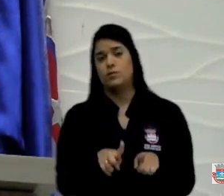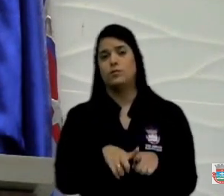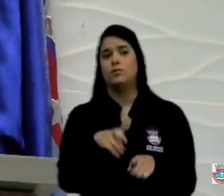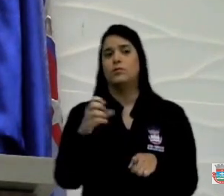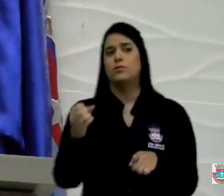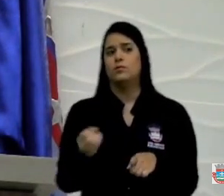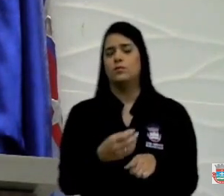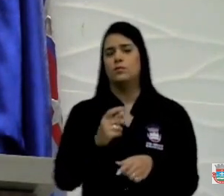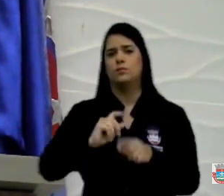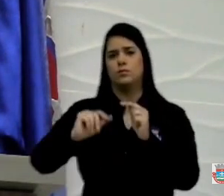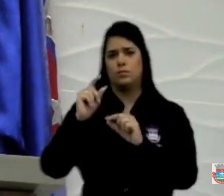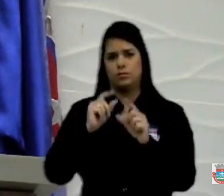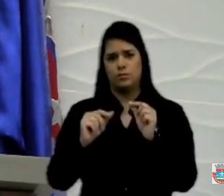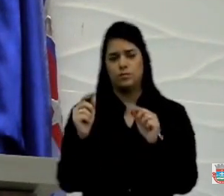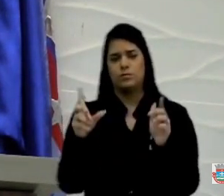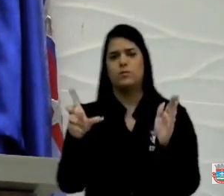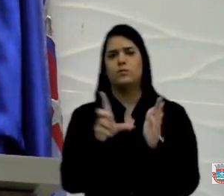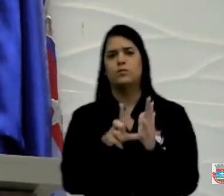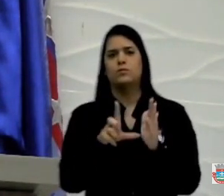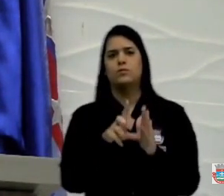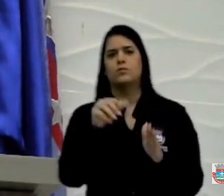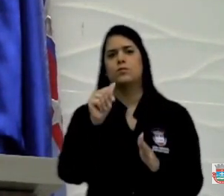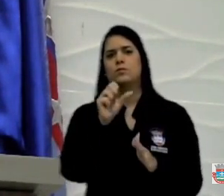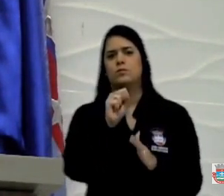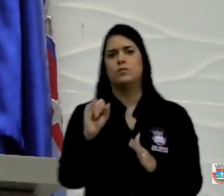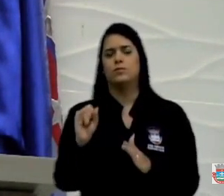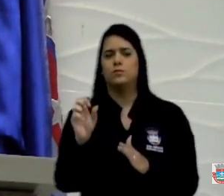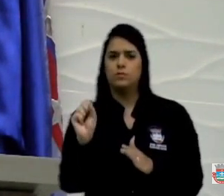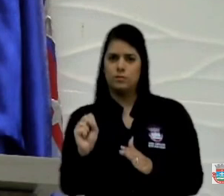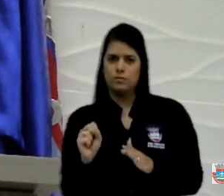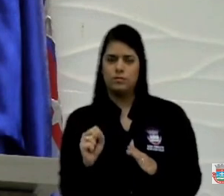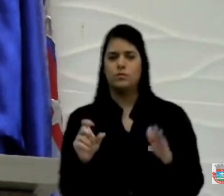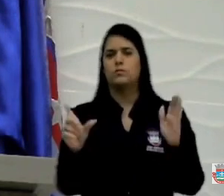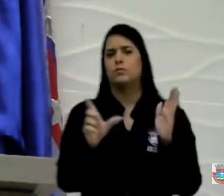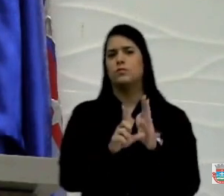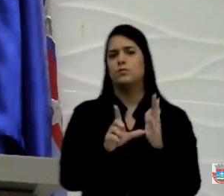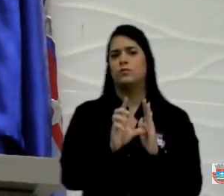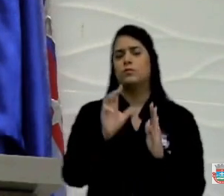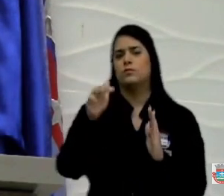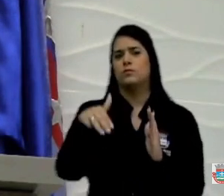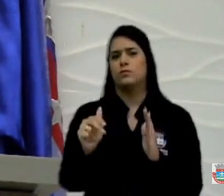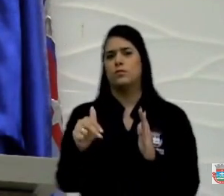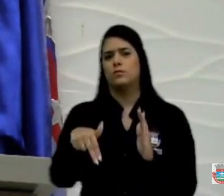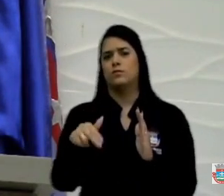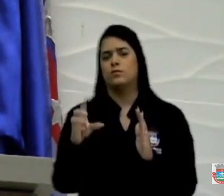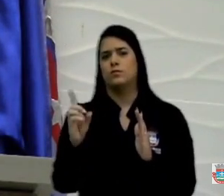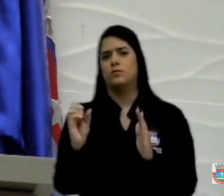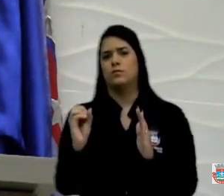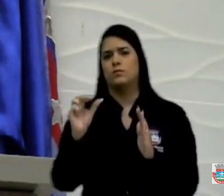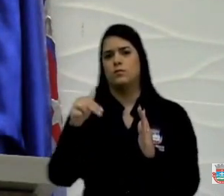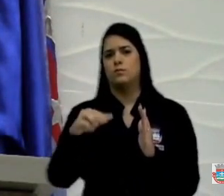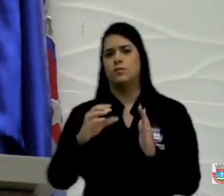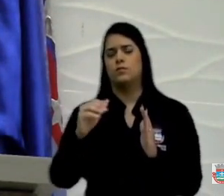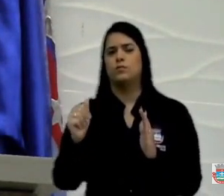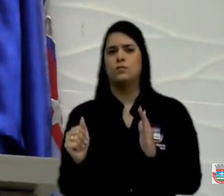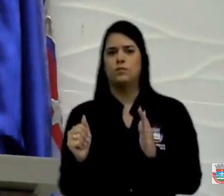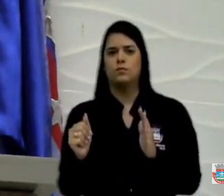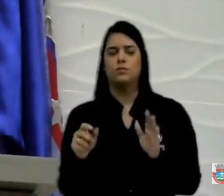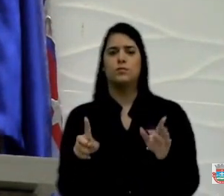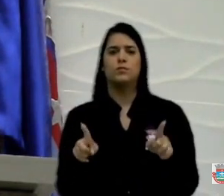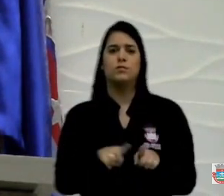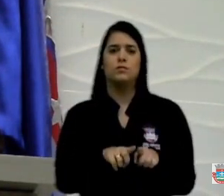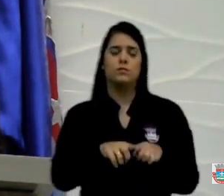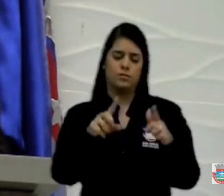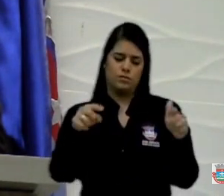Financeira, Assis Construções, Mendonça Construções e o Escritório de Advocacia Brito.